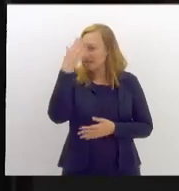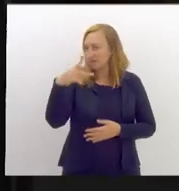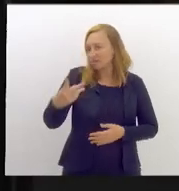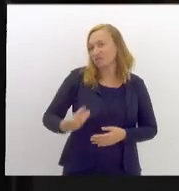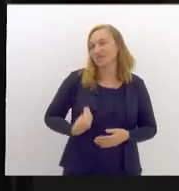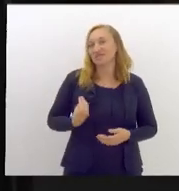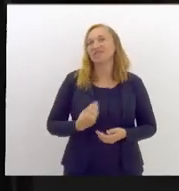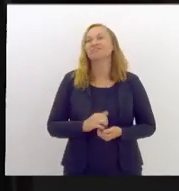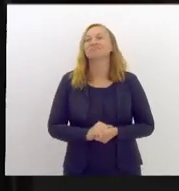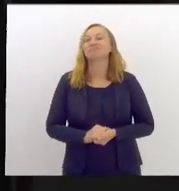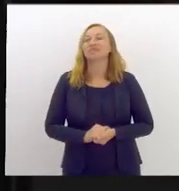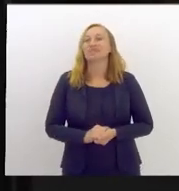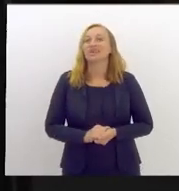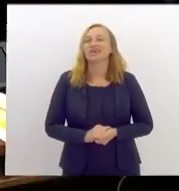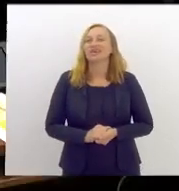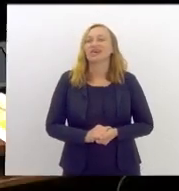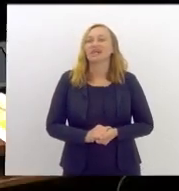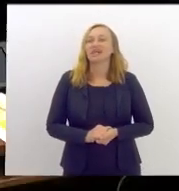presença